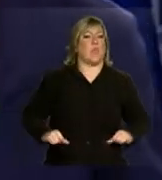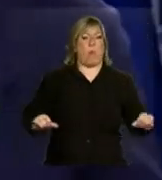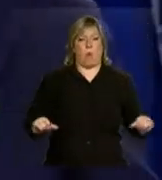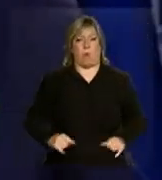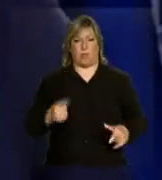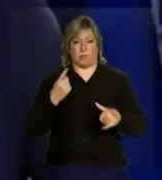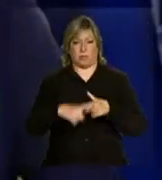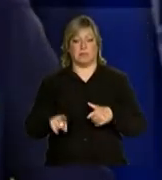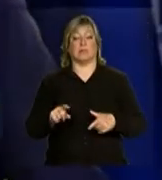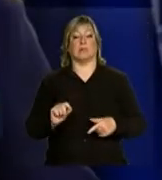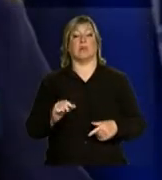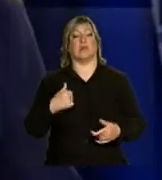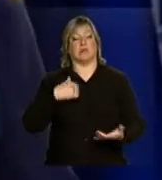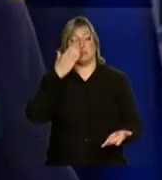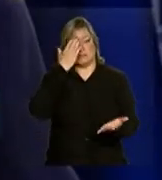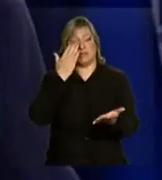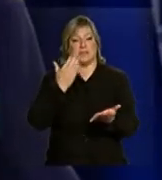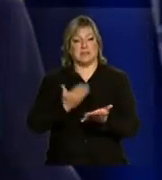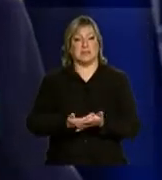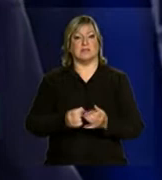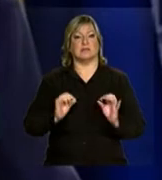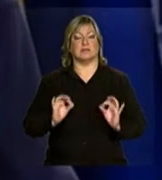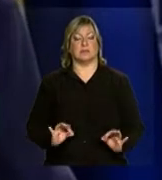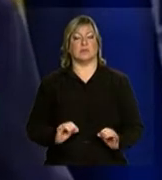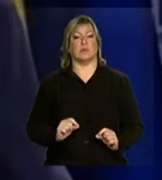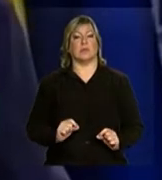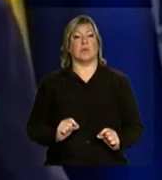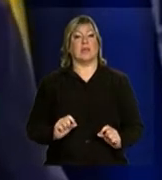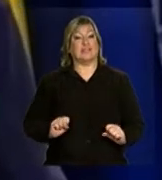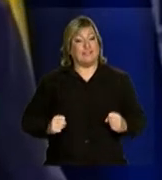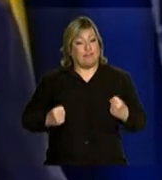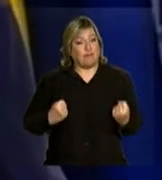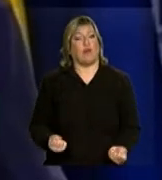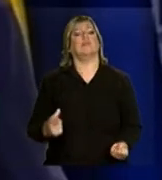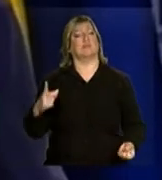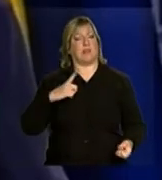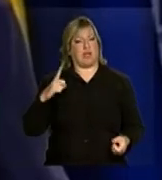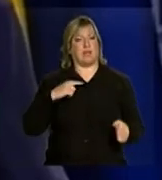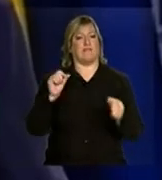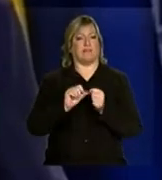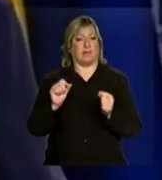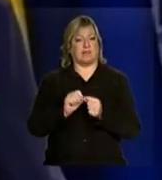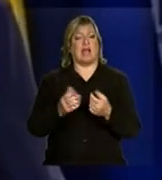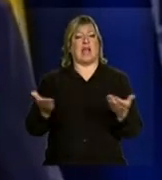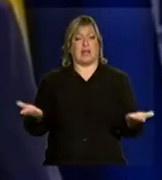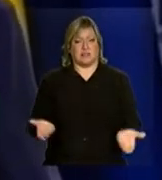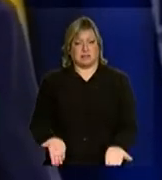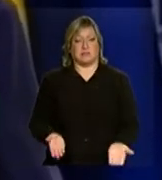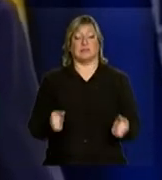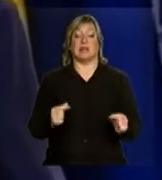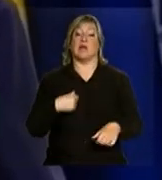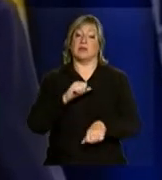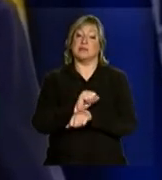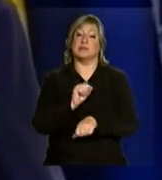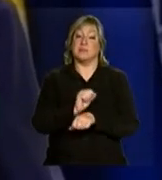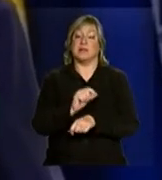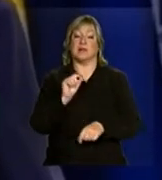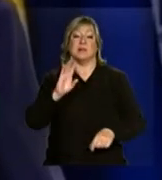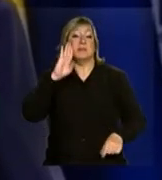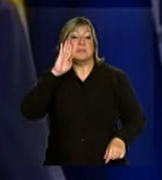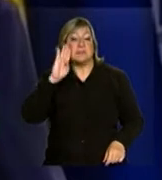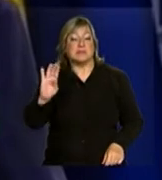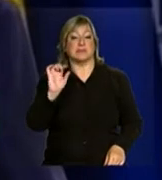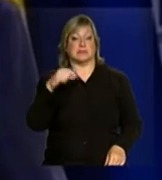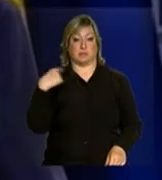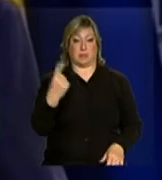francamente, acredito que esforços estão sendo feitos nesse sentido. Espero que, principalmente,